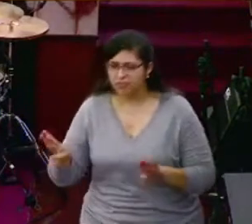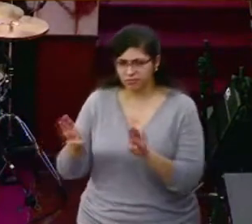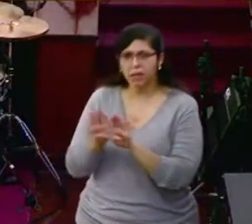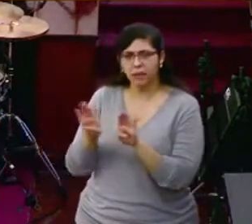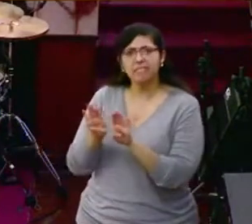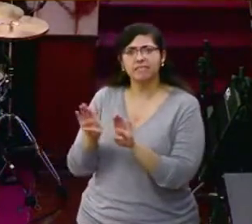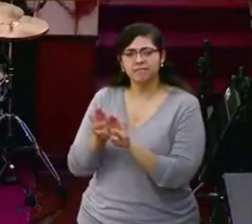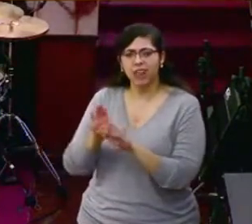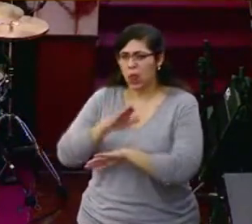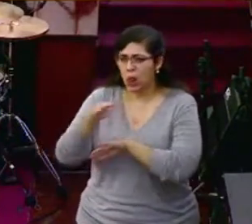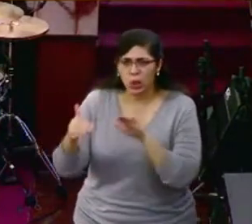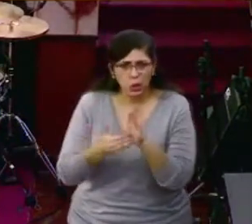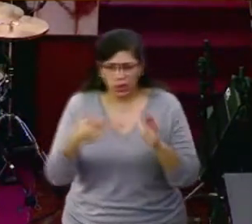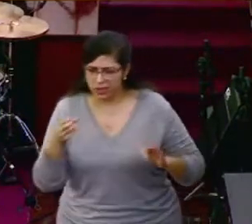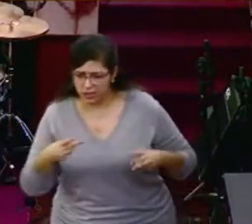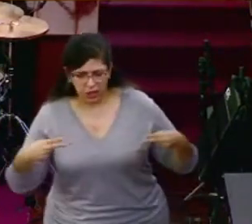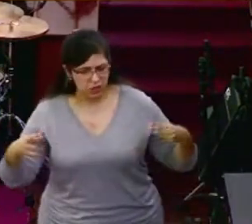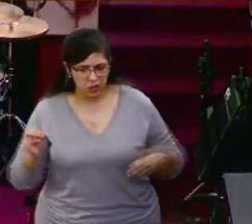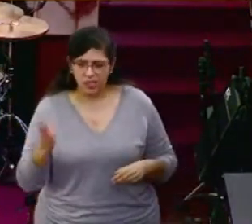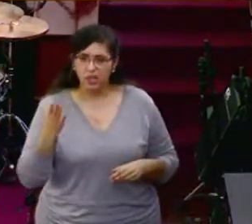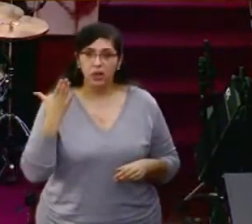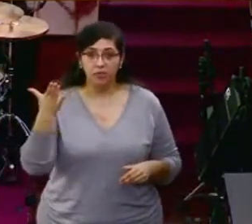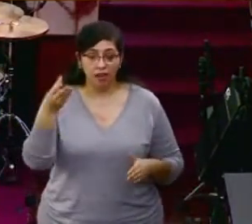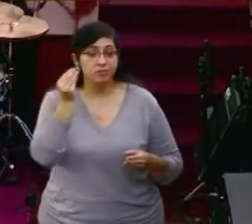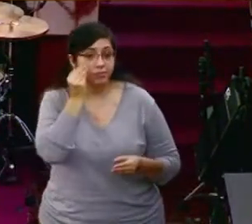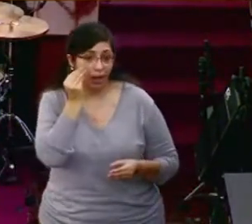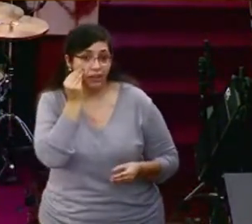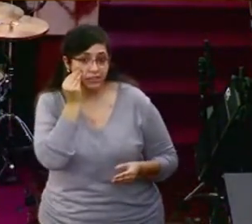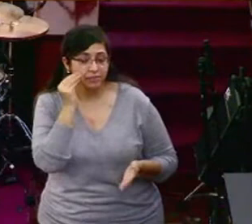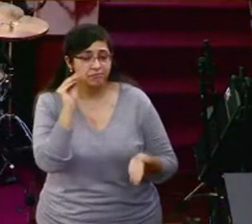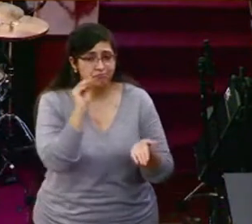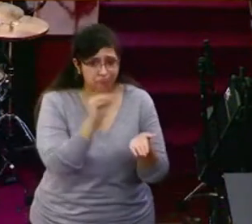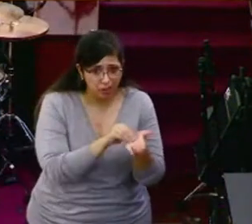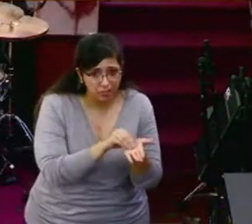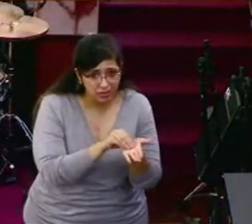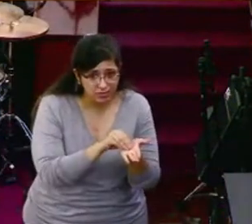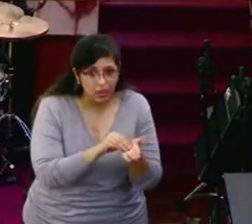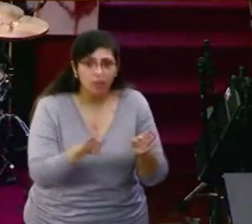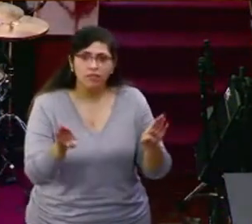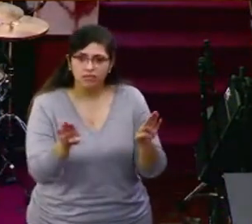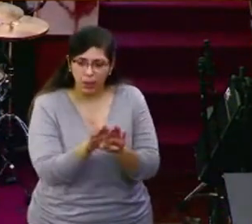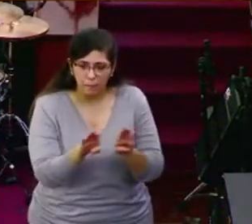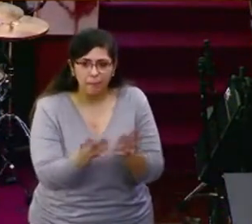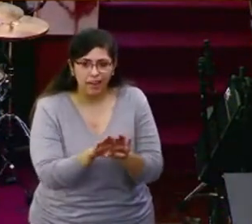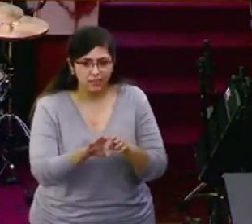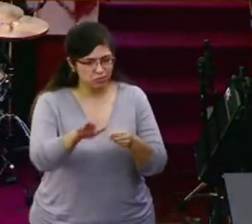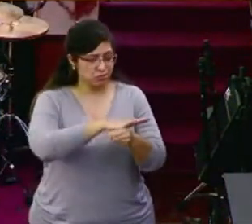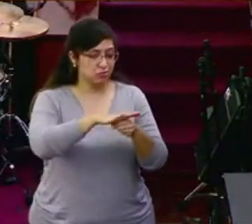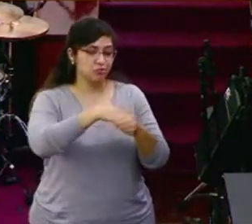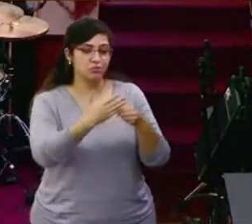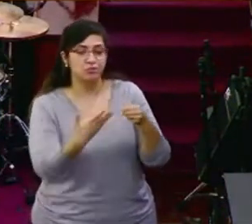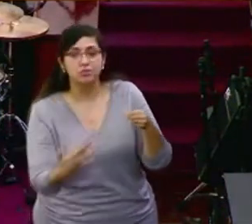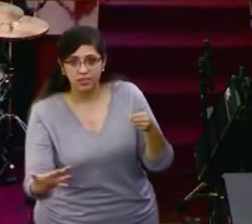as circunstâncias já tenho experiência tanto de fartura como de fome assim de abundância